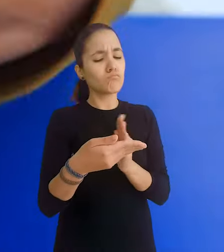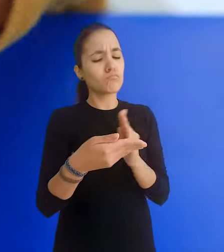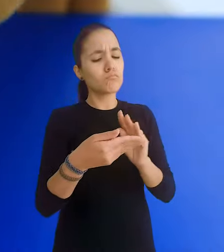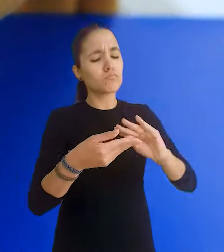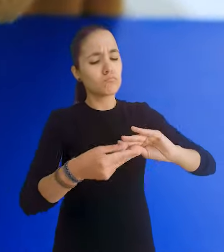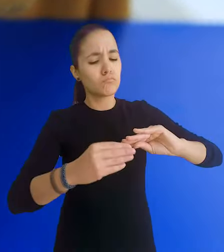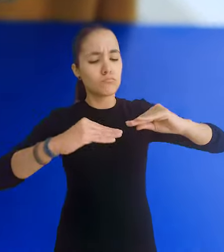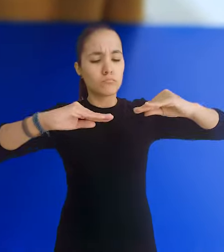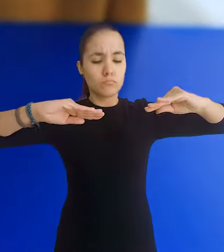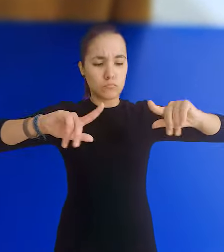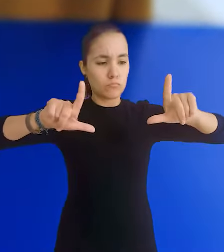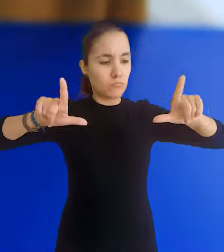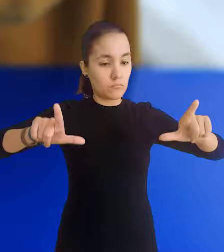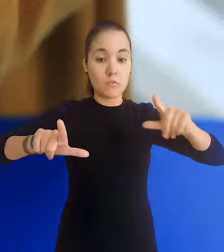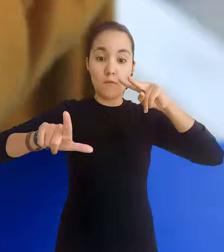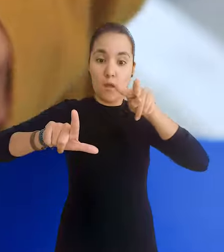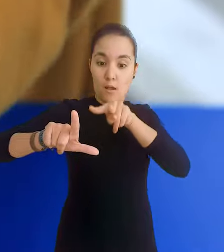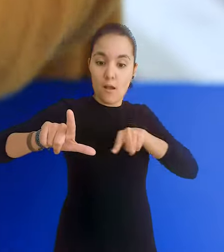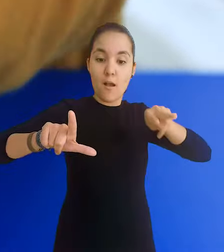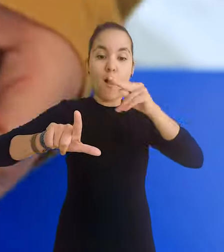a imagem total da fruta.